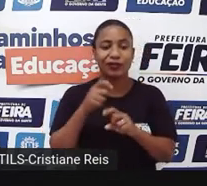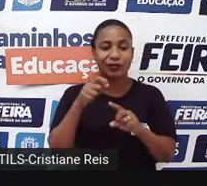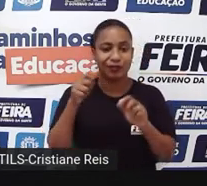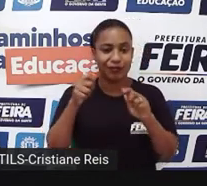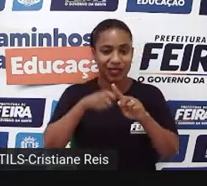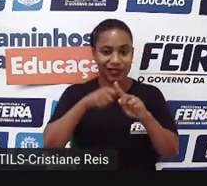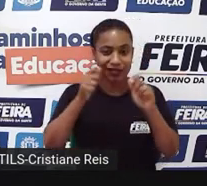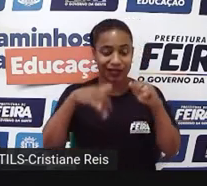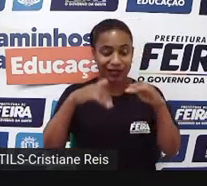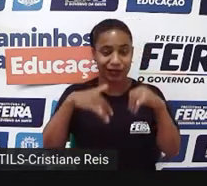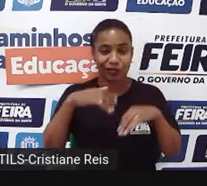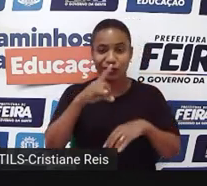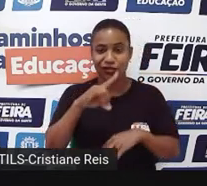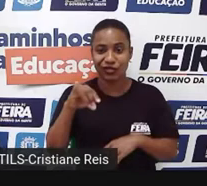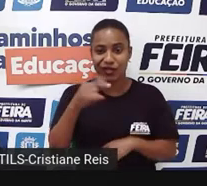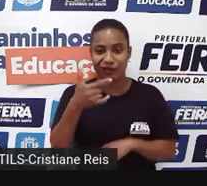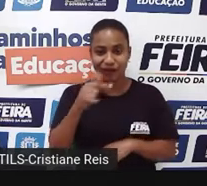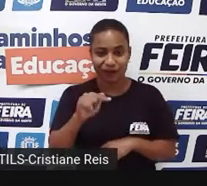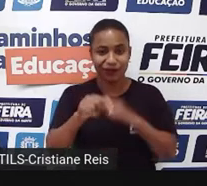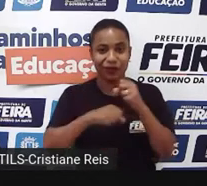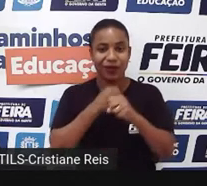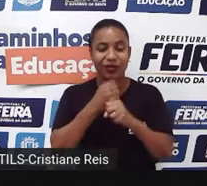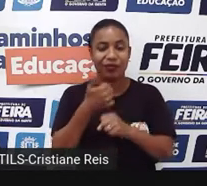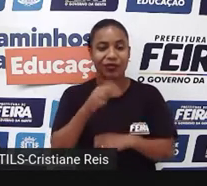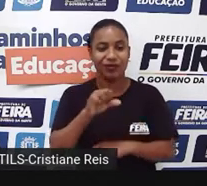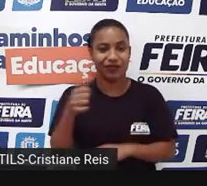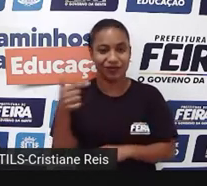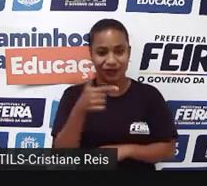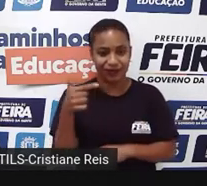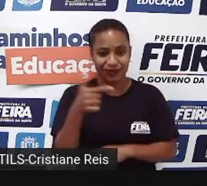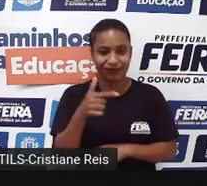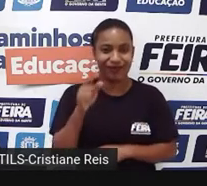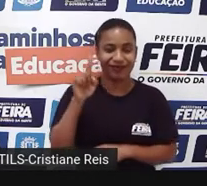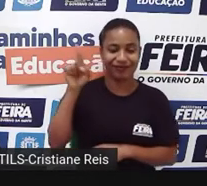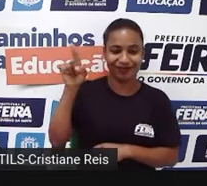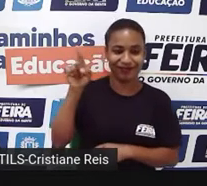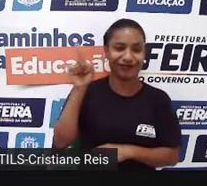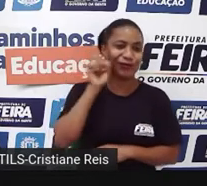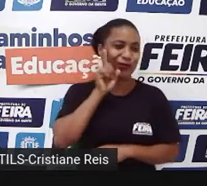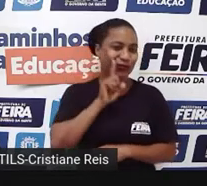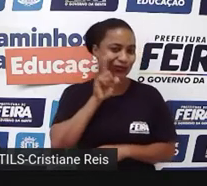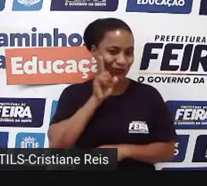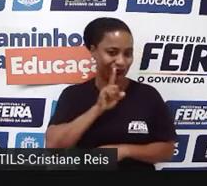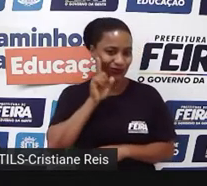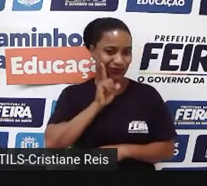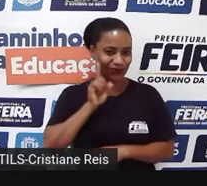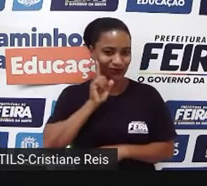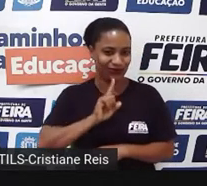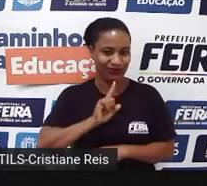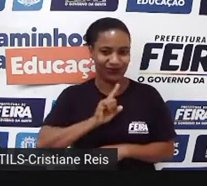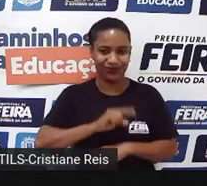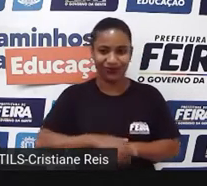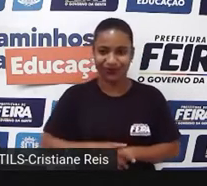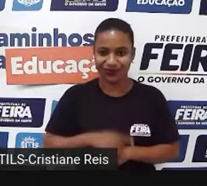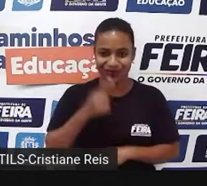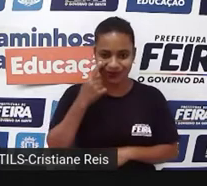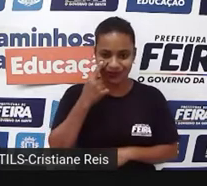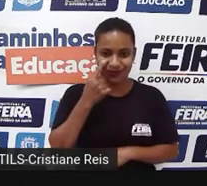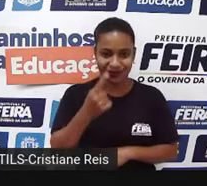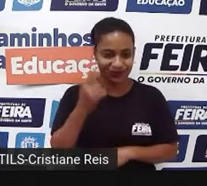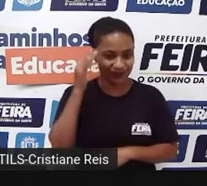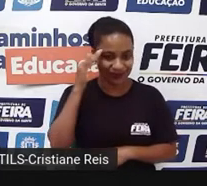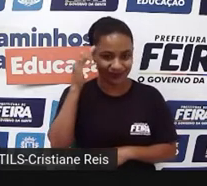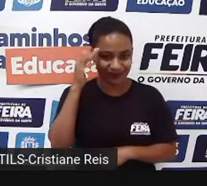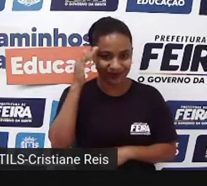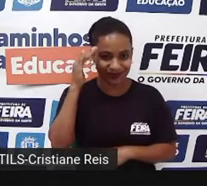em Los Angeles. Ok? E aí? Se ligaram bem aí na história? Conseguiram compreender um pouquinho essa caminhada